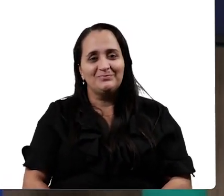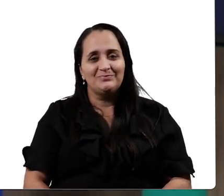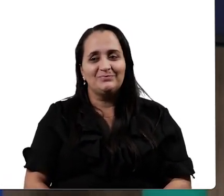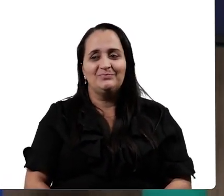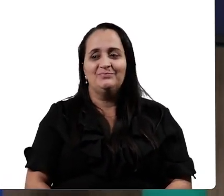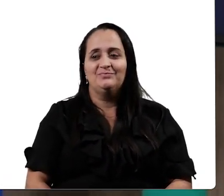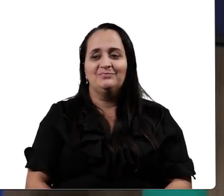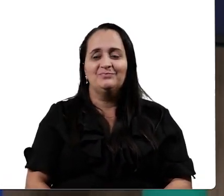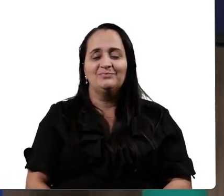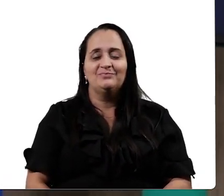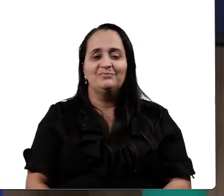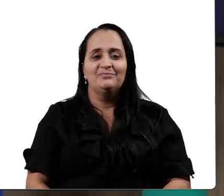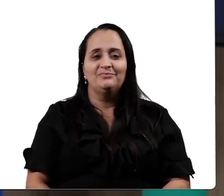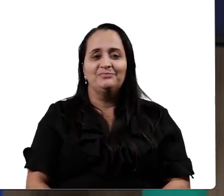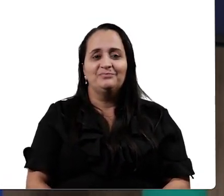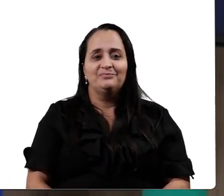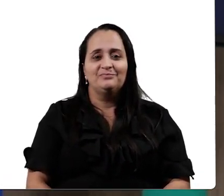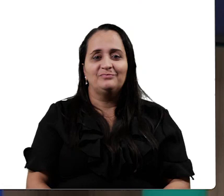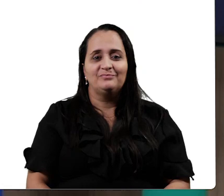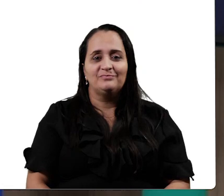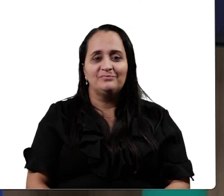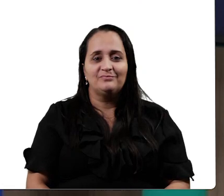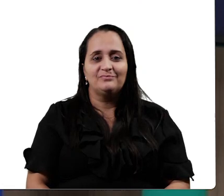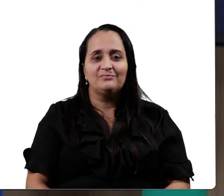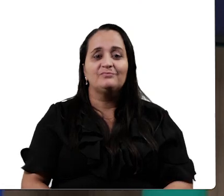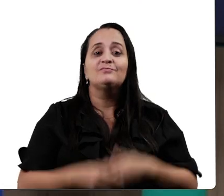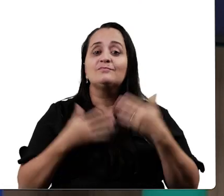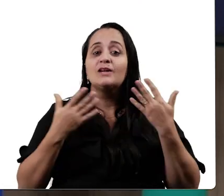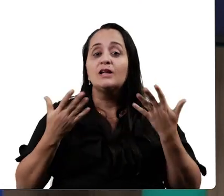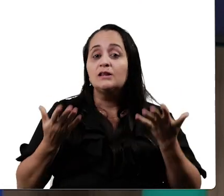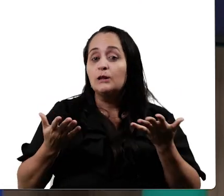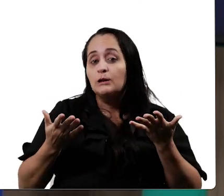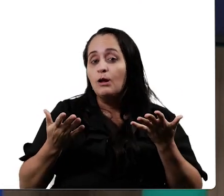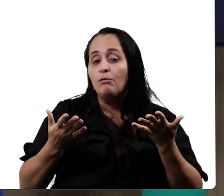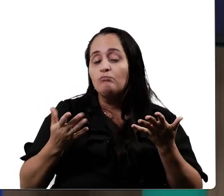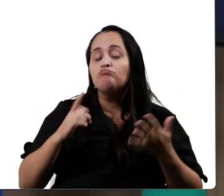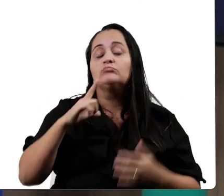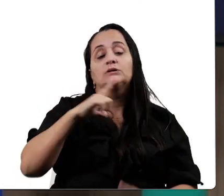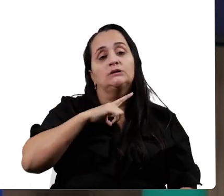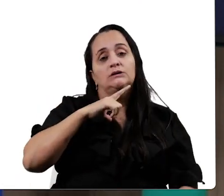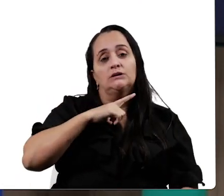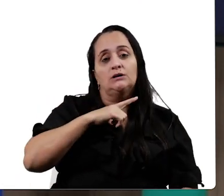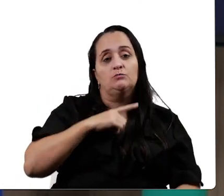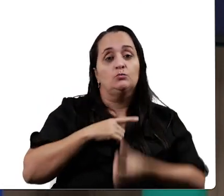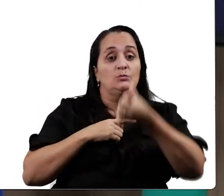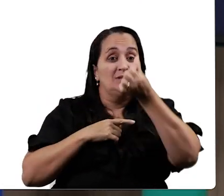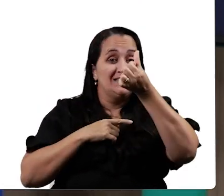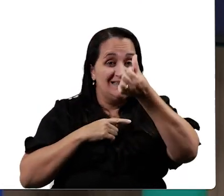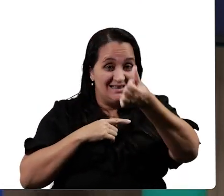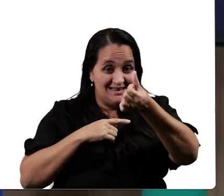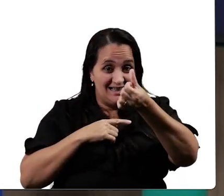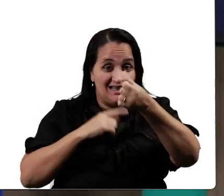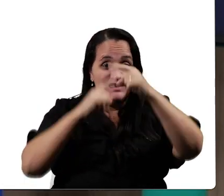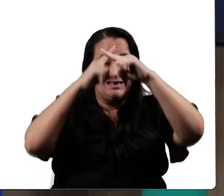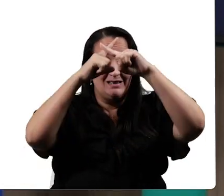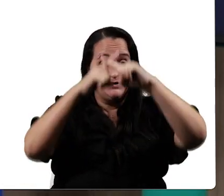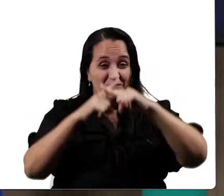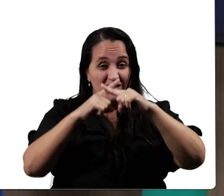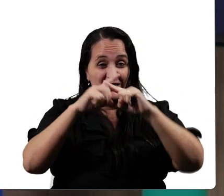1 2 3 4 5 6 olha aqui temos o quê 6 x 5 ou assim